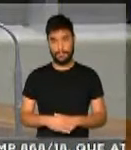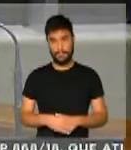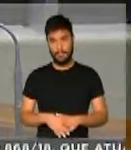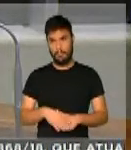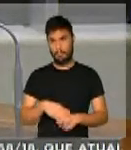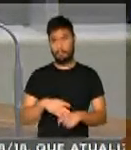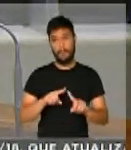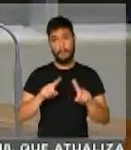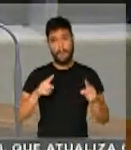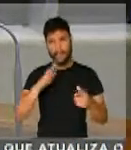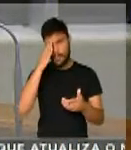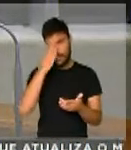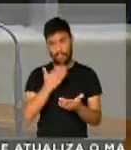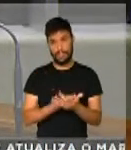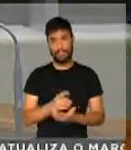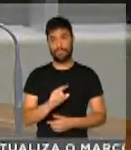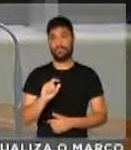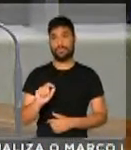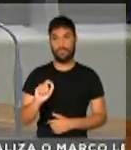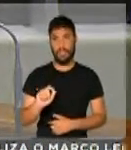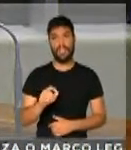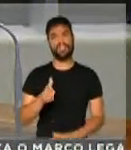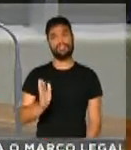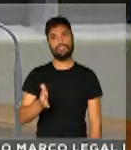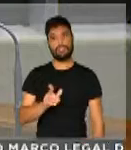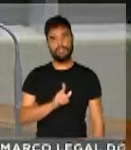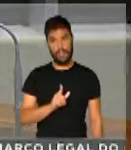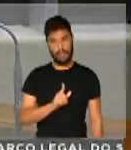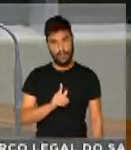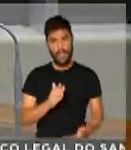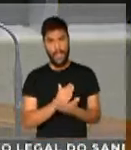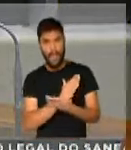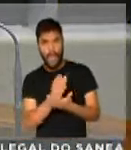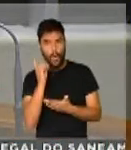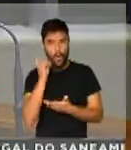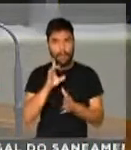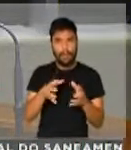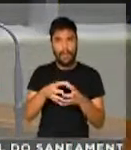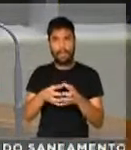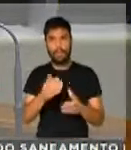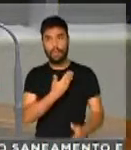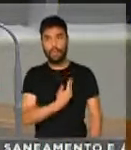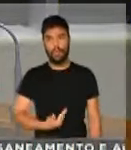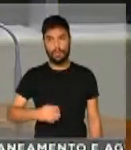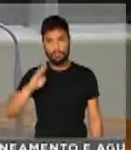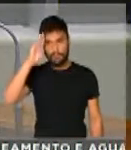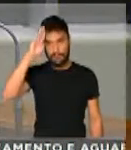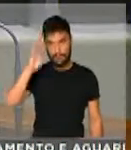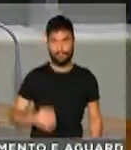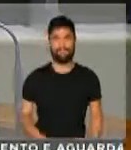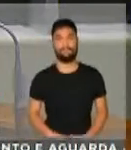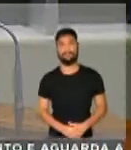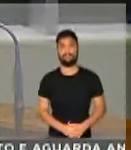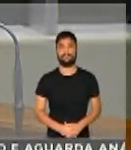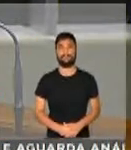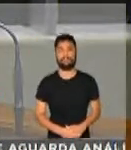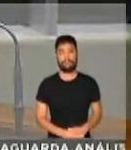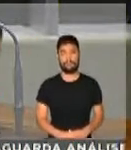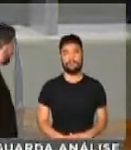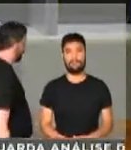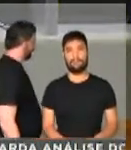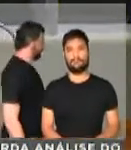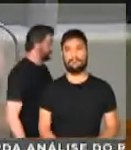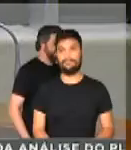mas provavelmente já tem algum deputado da base do governo